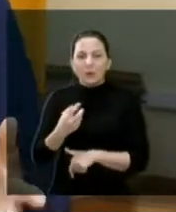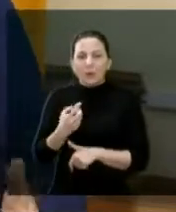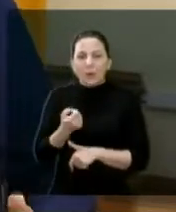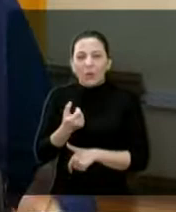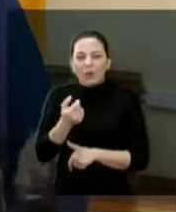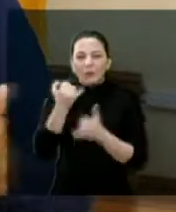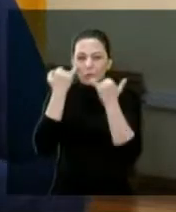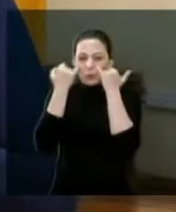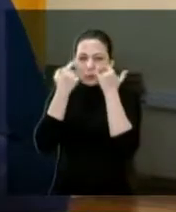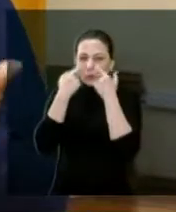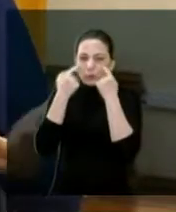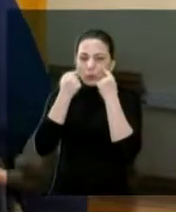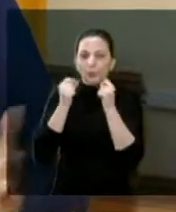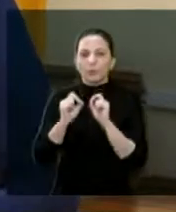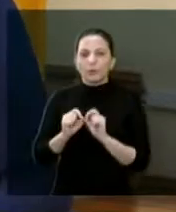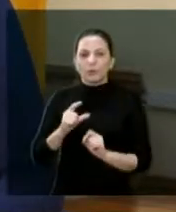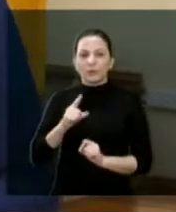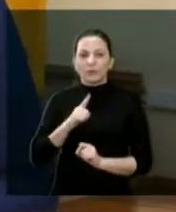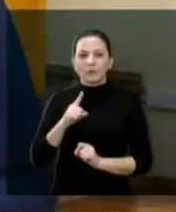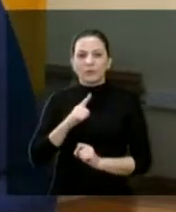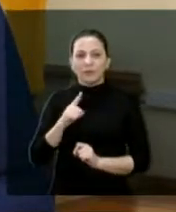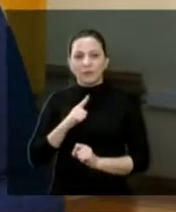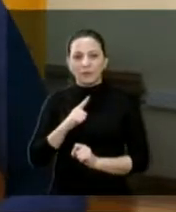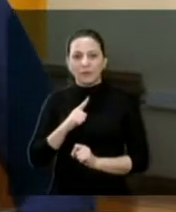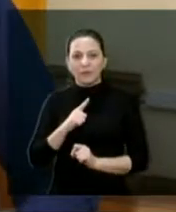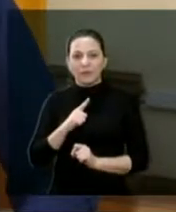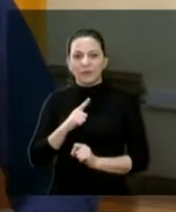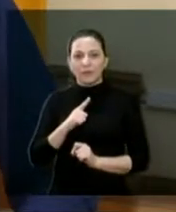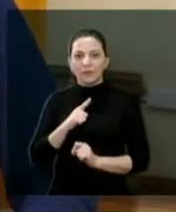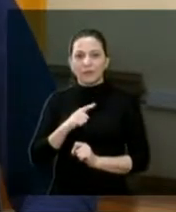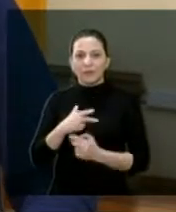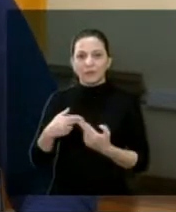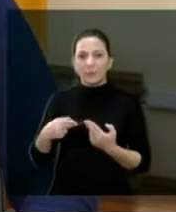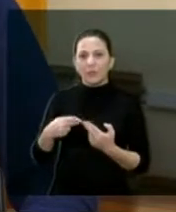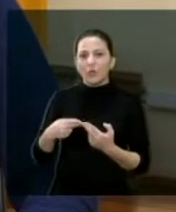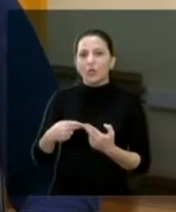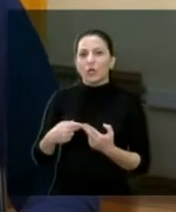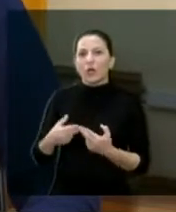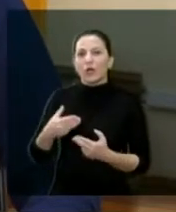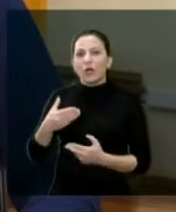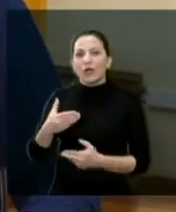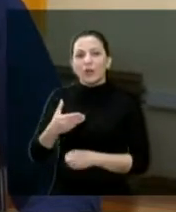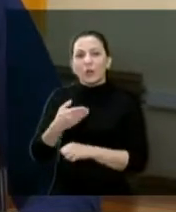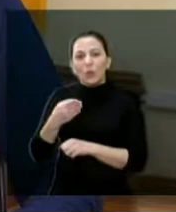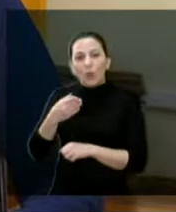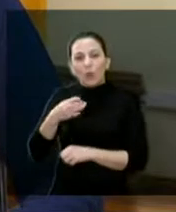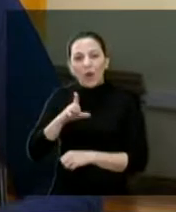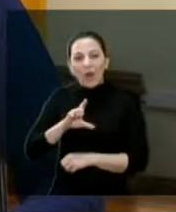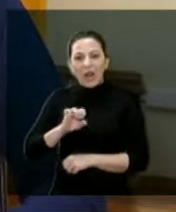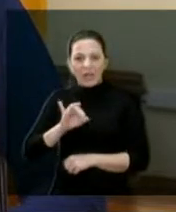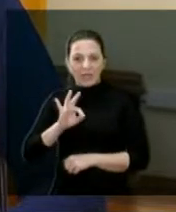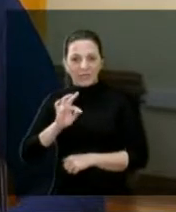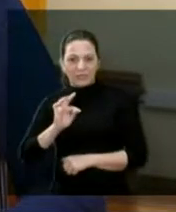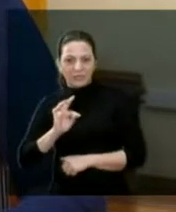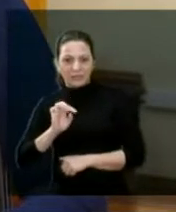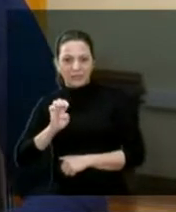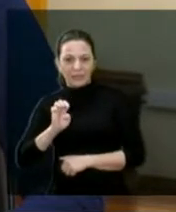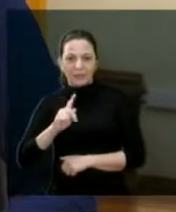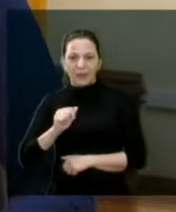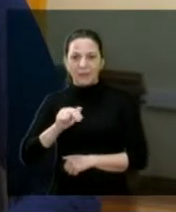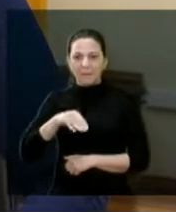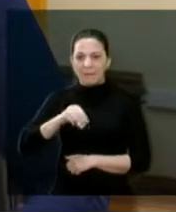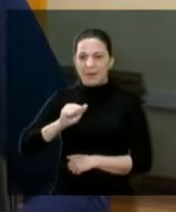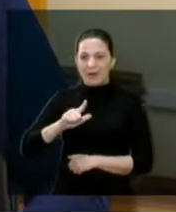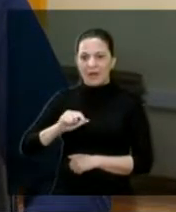Coincidentemente, tinha aquele negócio da Parmalat, tomou, não tive dúvida. Chegou no dia seguinte, lá é nosso programa, eu virei e disse